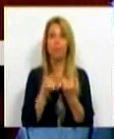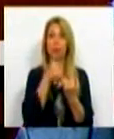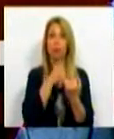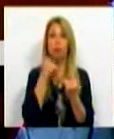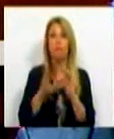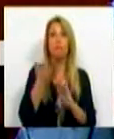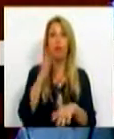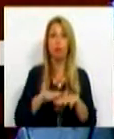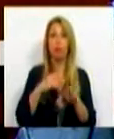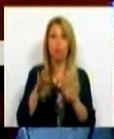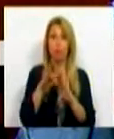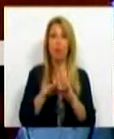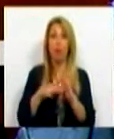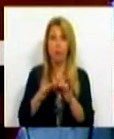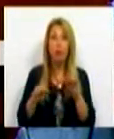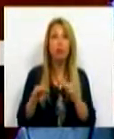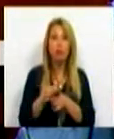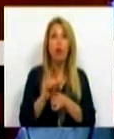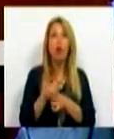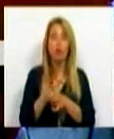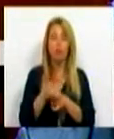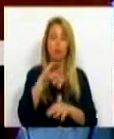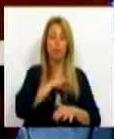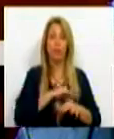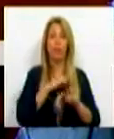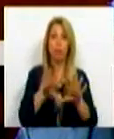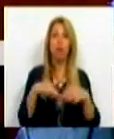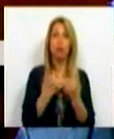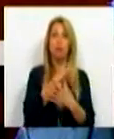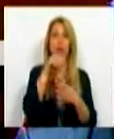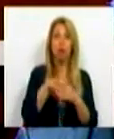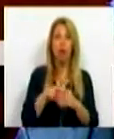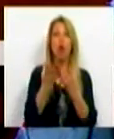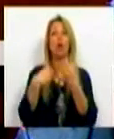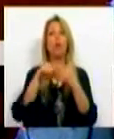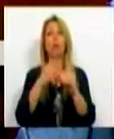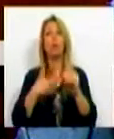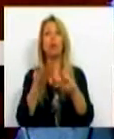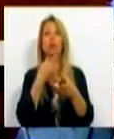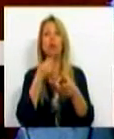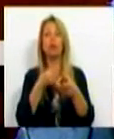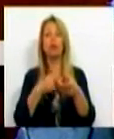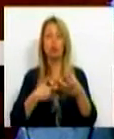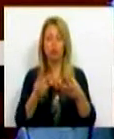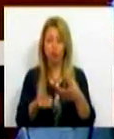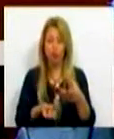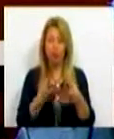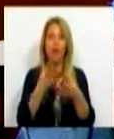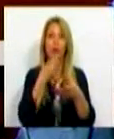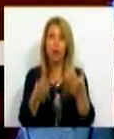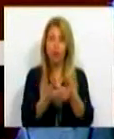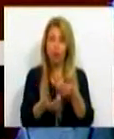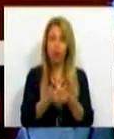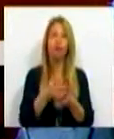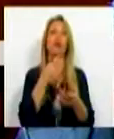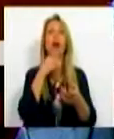programa de ajustamento. Estou a falar do rendimento social de inserção, do complemento solidário para idosos e do abono de família. Aumenta,